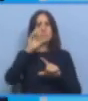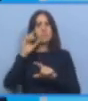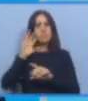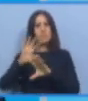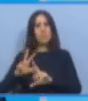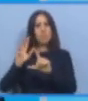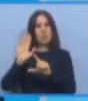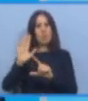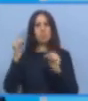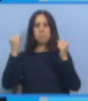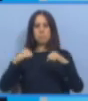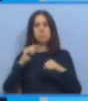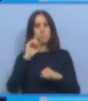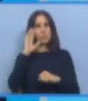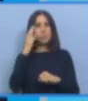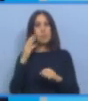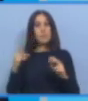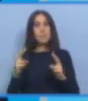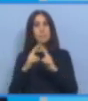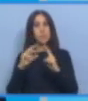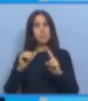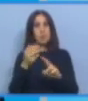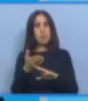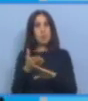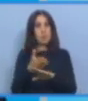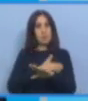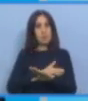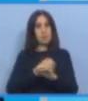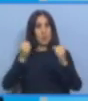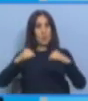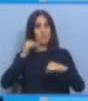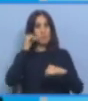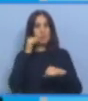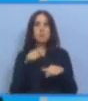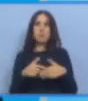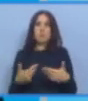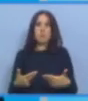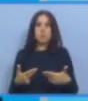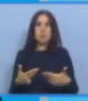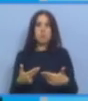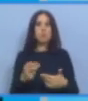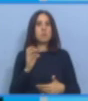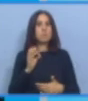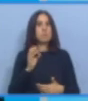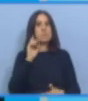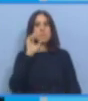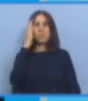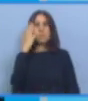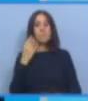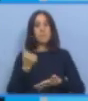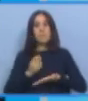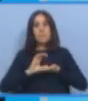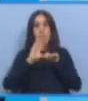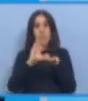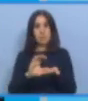desenvolvimento antes do Acordo de Paris e agora é realmente absolutamente crucial que o